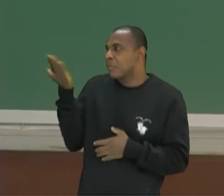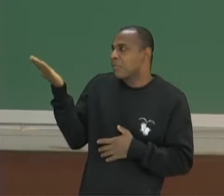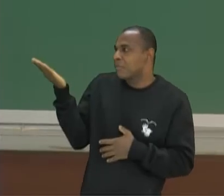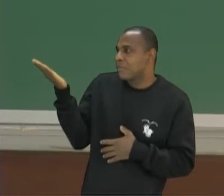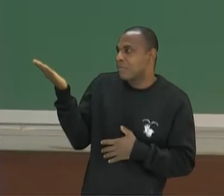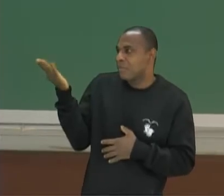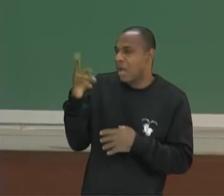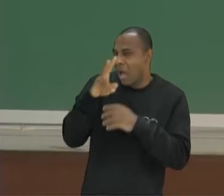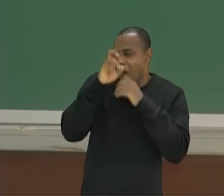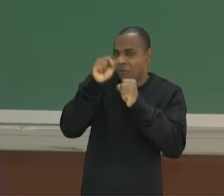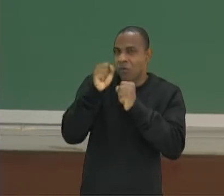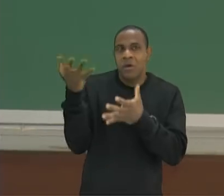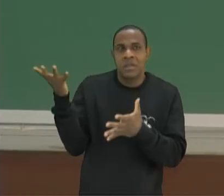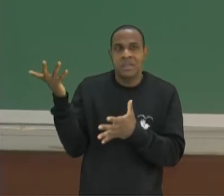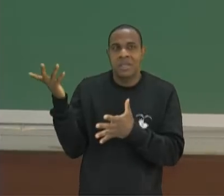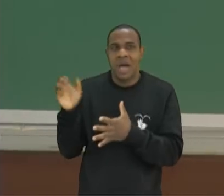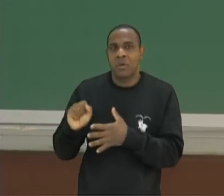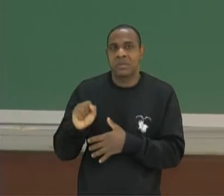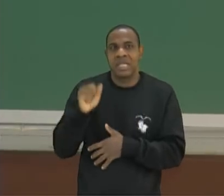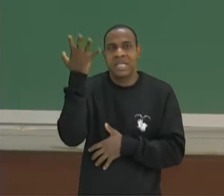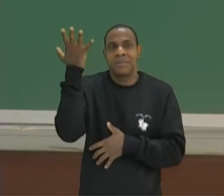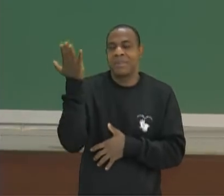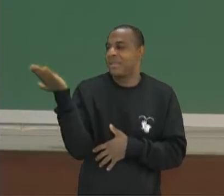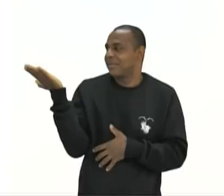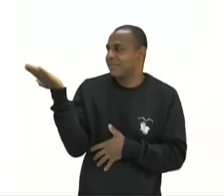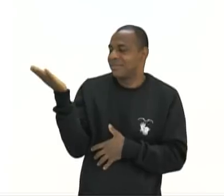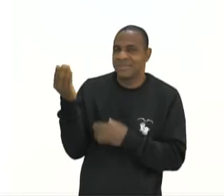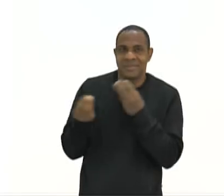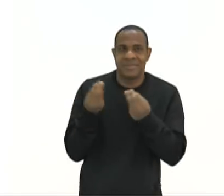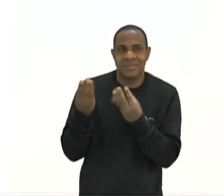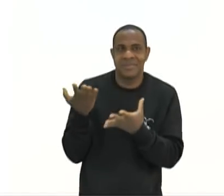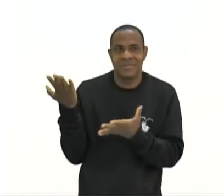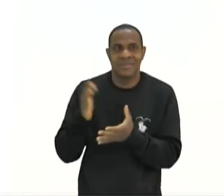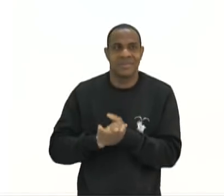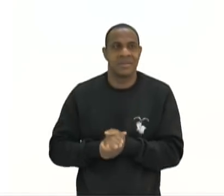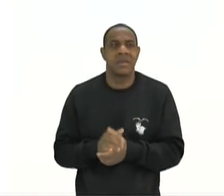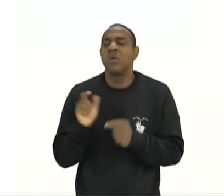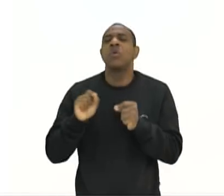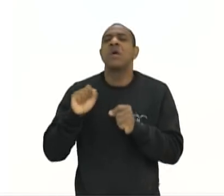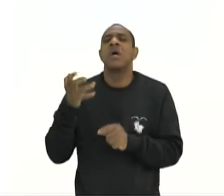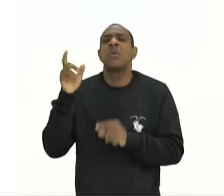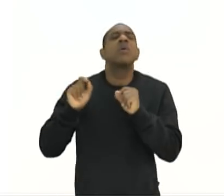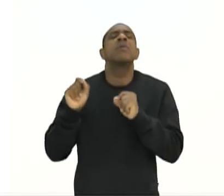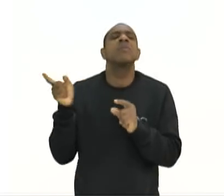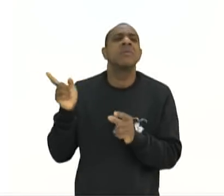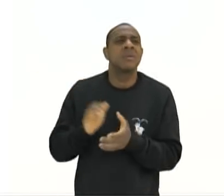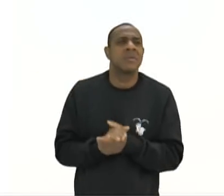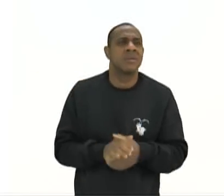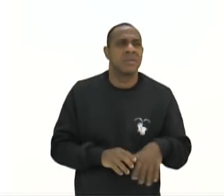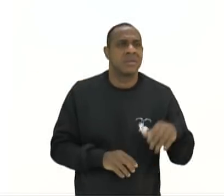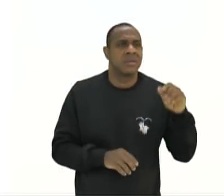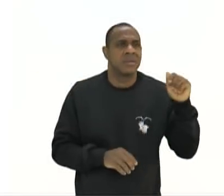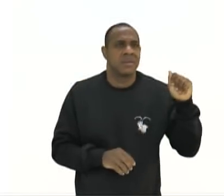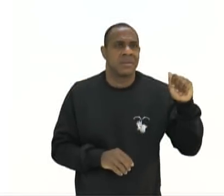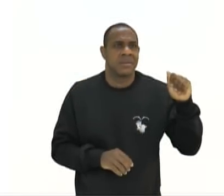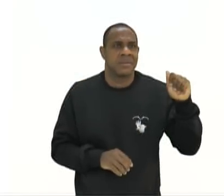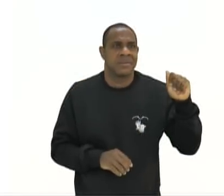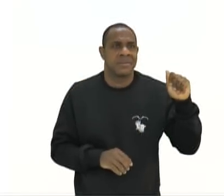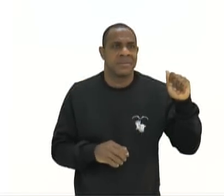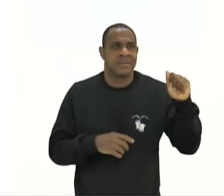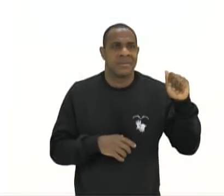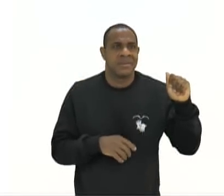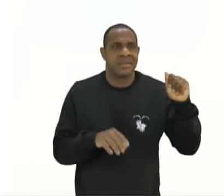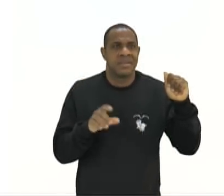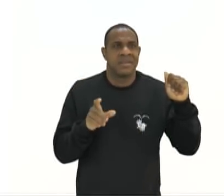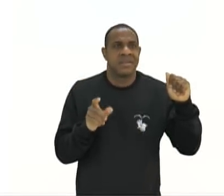ali. Uma frente de onda avançando na vertical tem um obstáculo onde tem uma fenda.